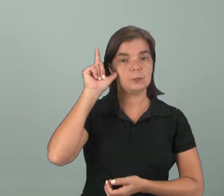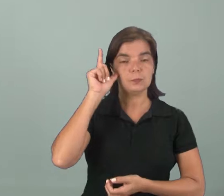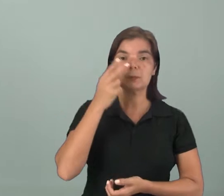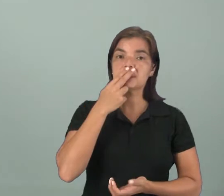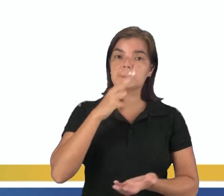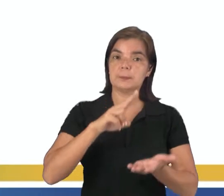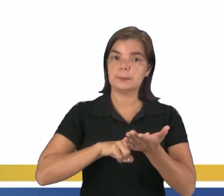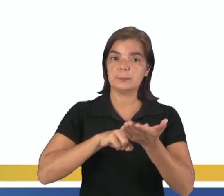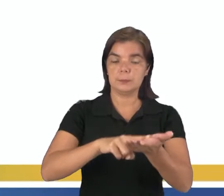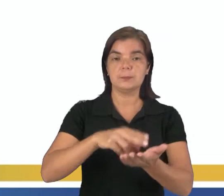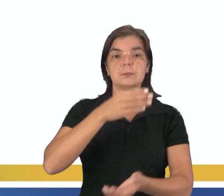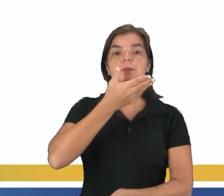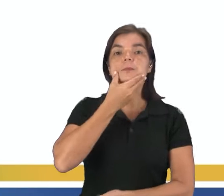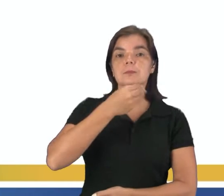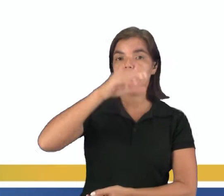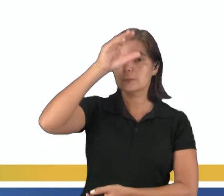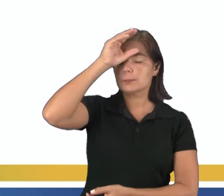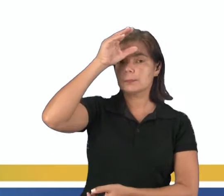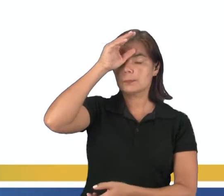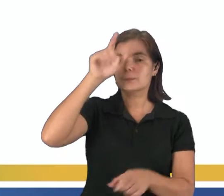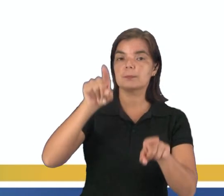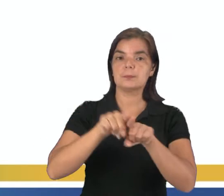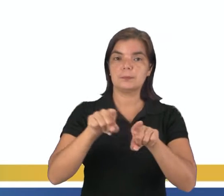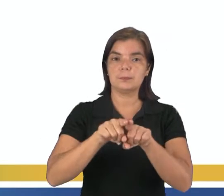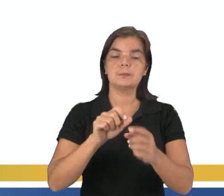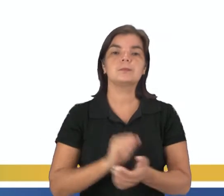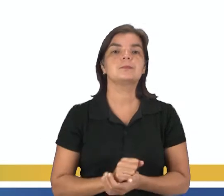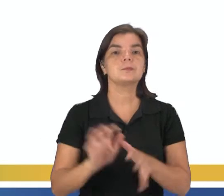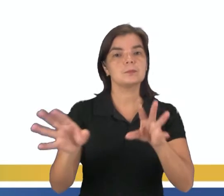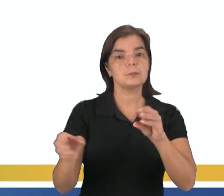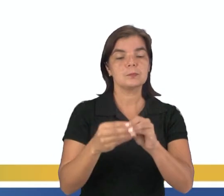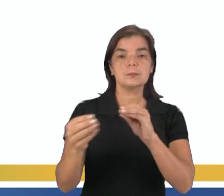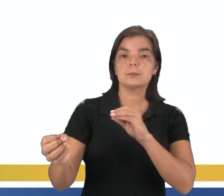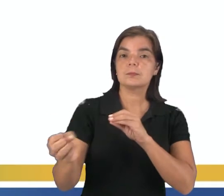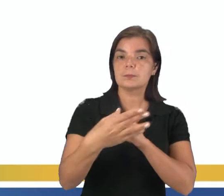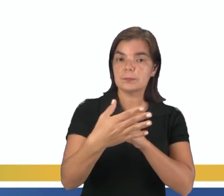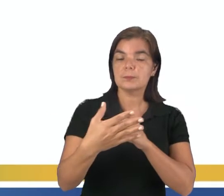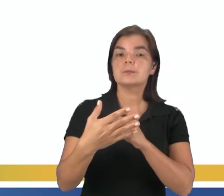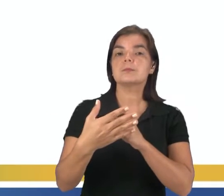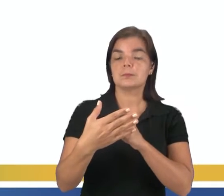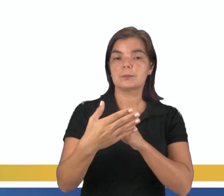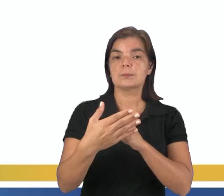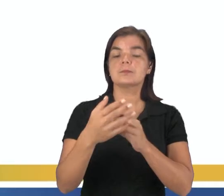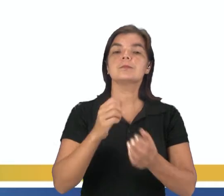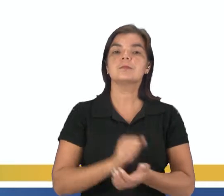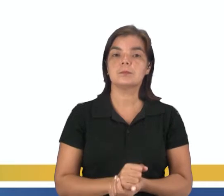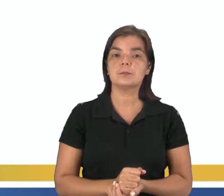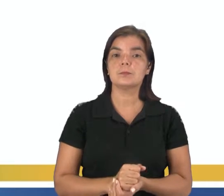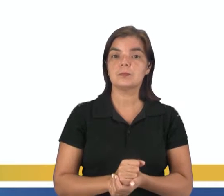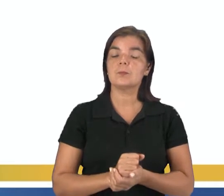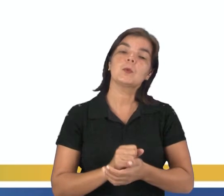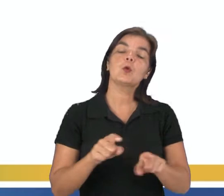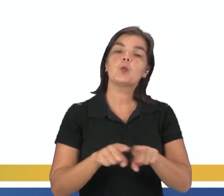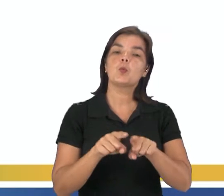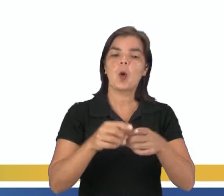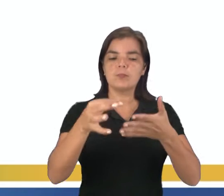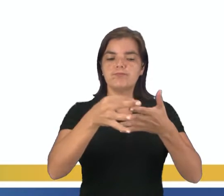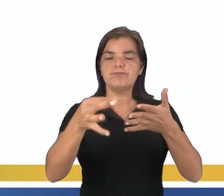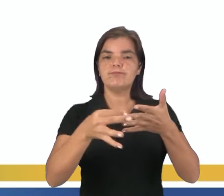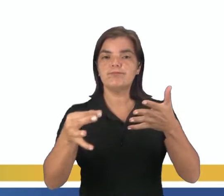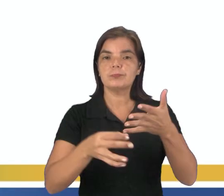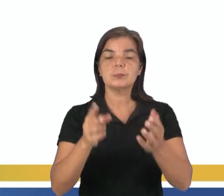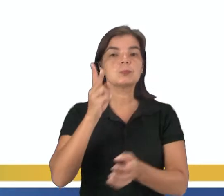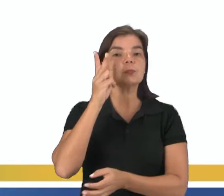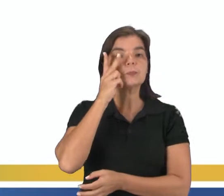recebi uma carta do meu tio Afonso, na que incluía uma nova carta, um novo menu de vinhos do